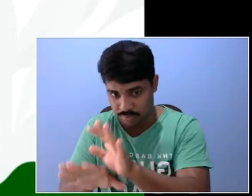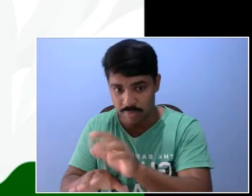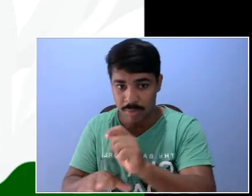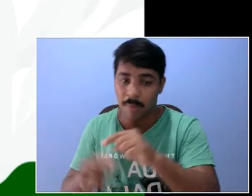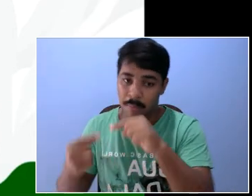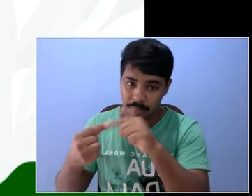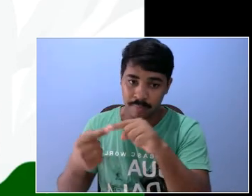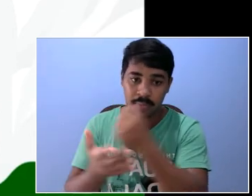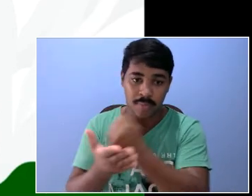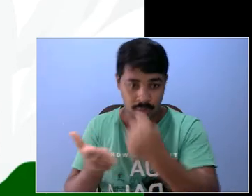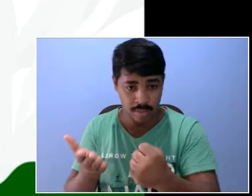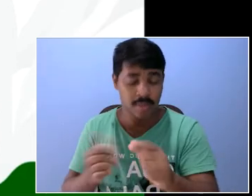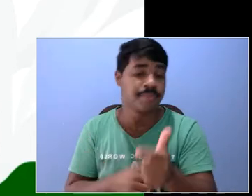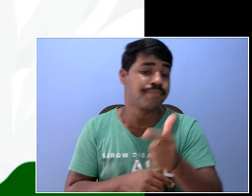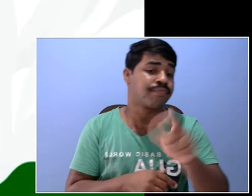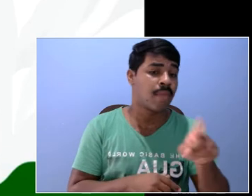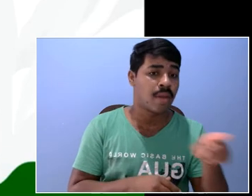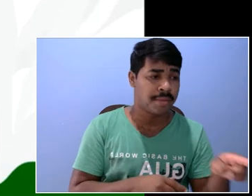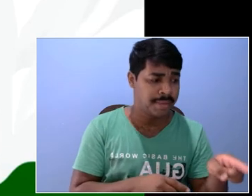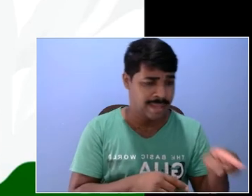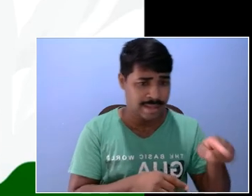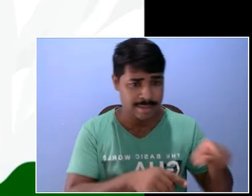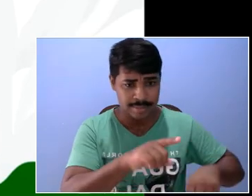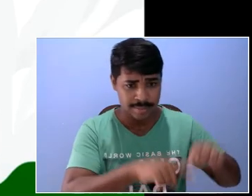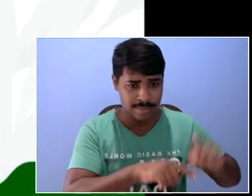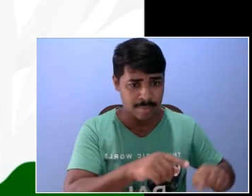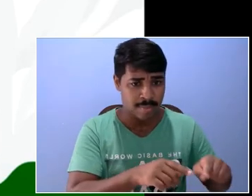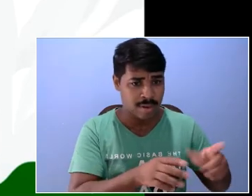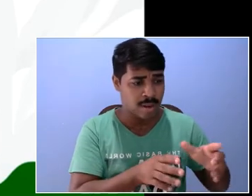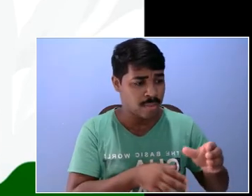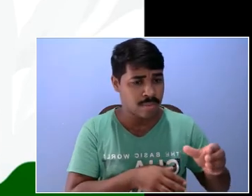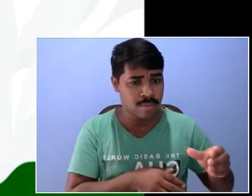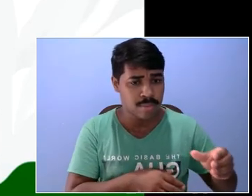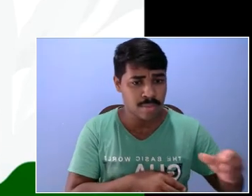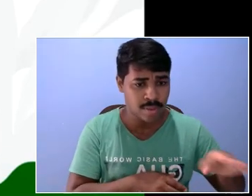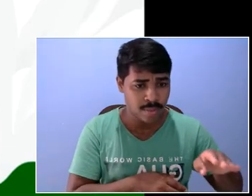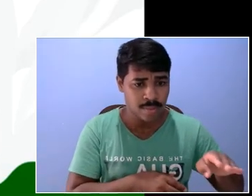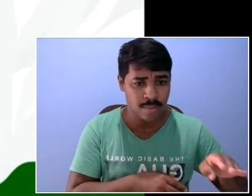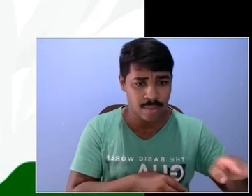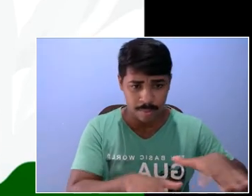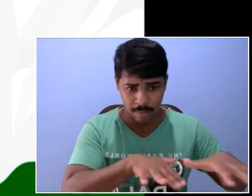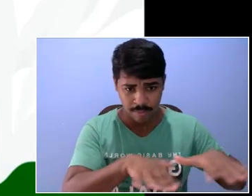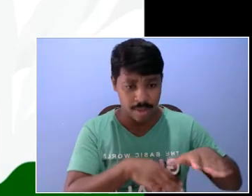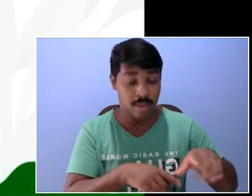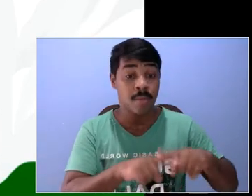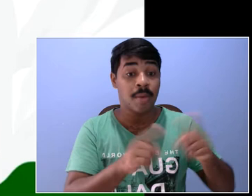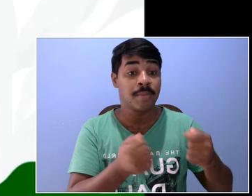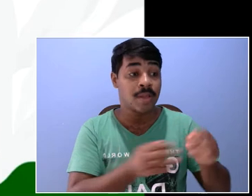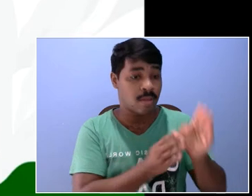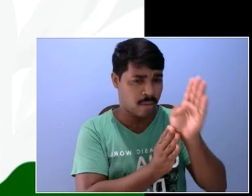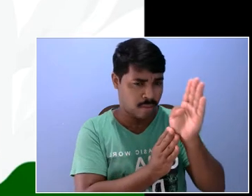movimento move-se. Observe que quem move está em movimento, em linha